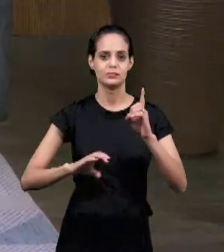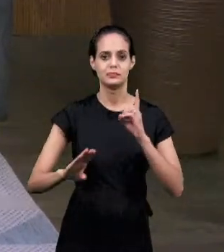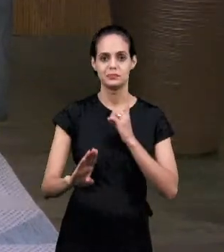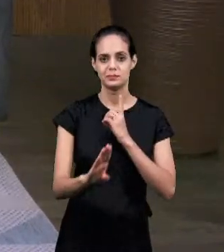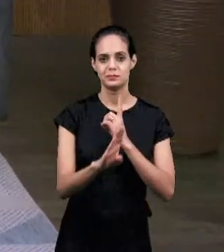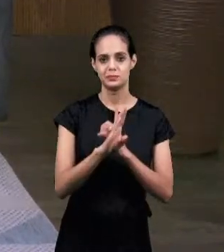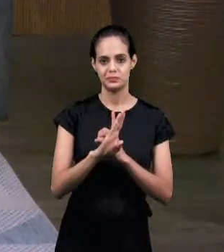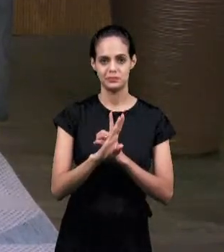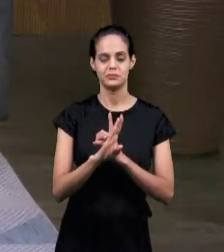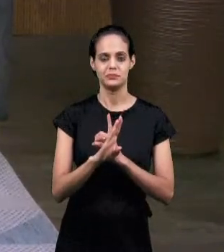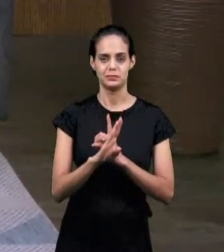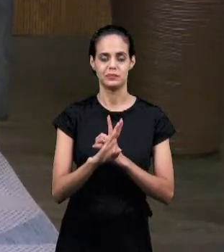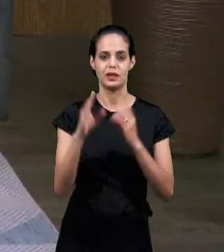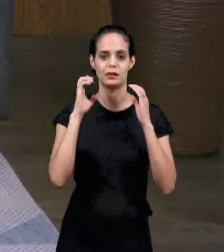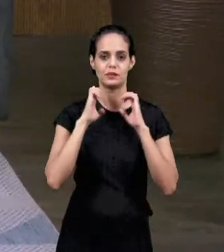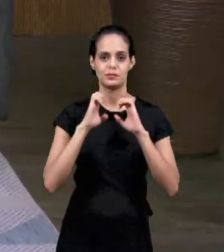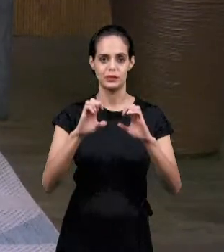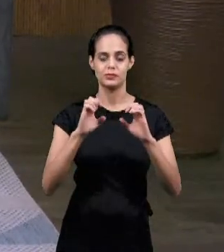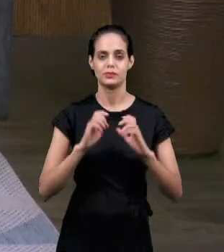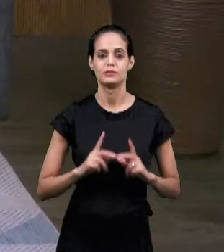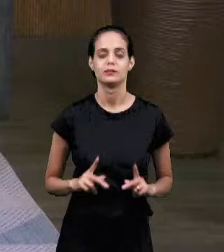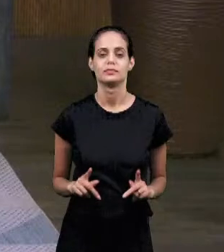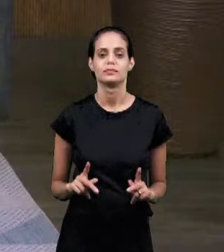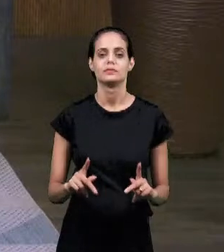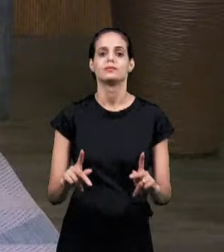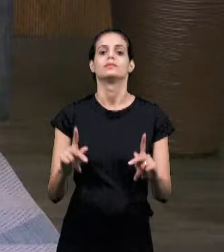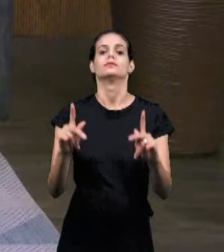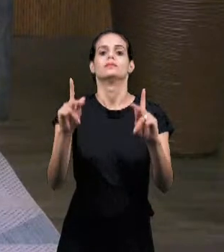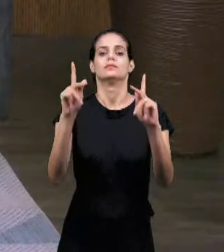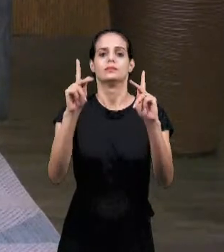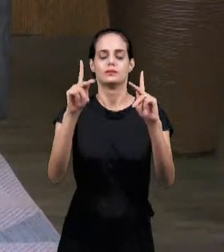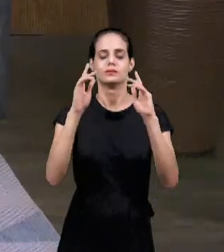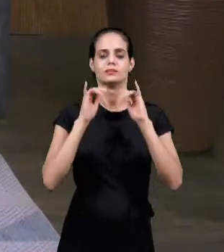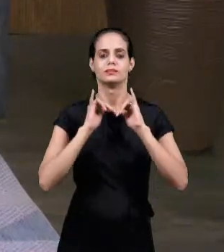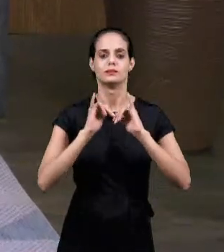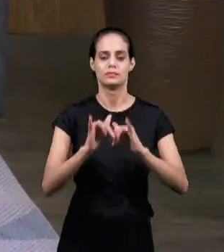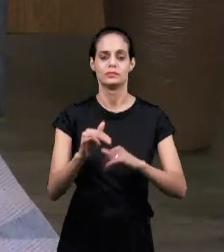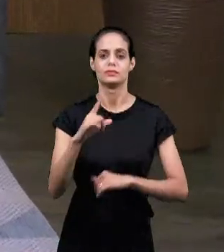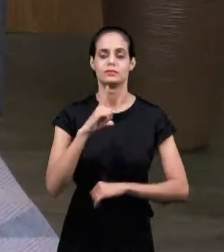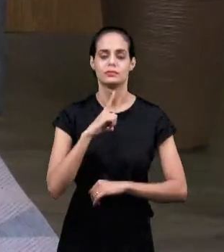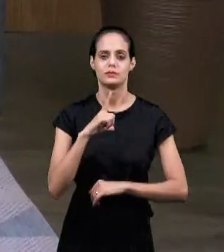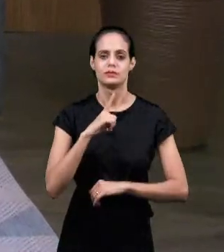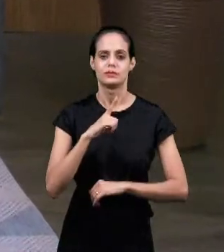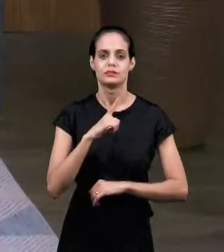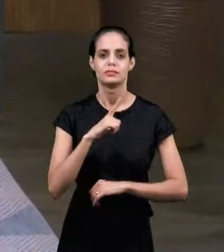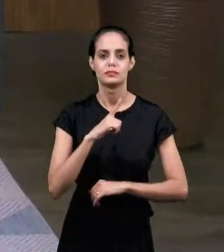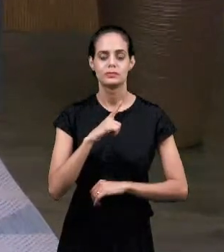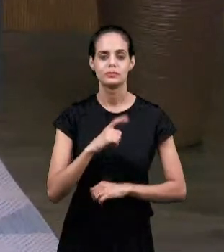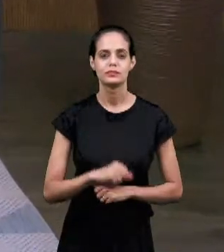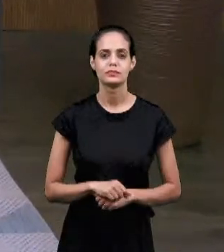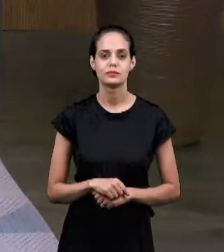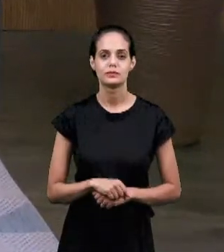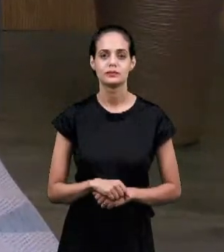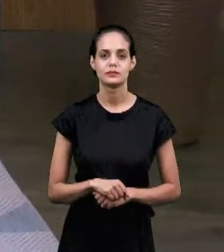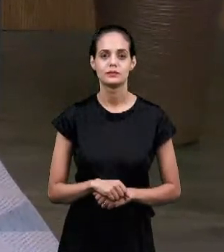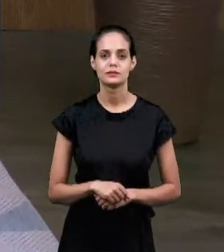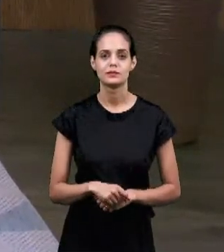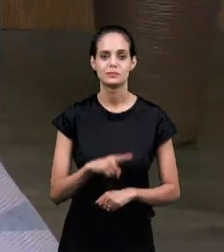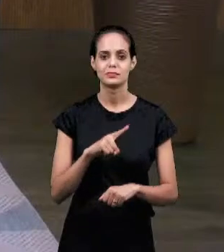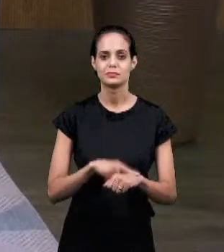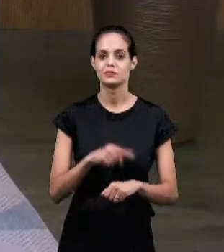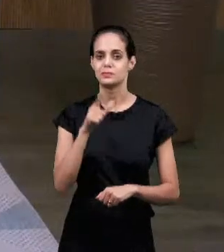dominicais, no programa Anunciando o Evangelho Eterno, né, que existe um lugar ali no Mar da Galileia,